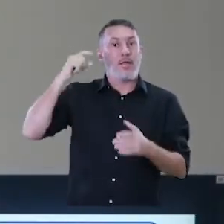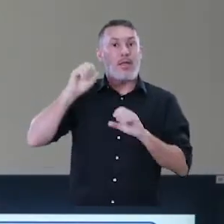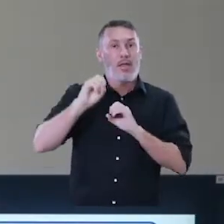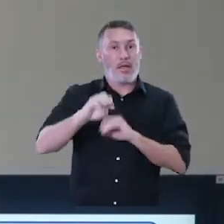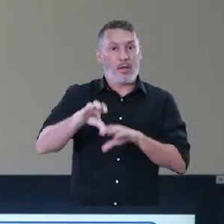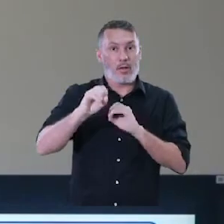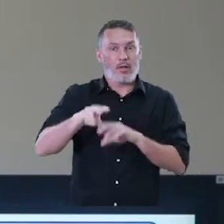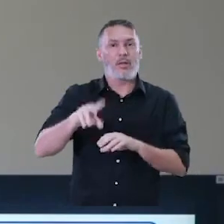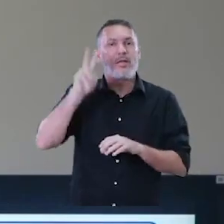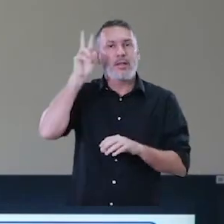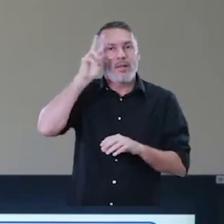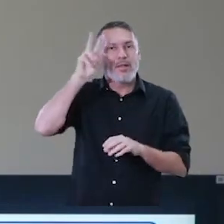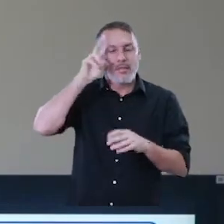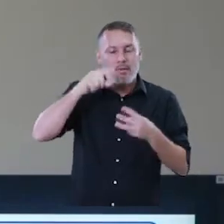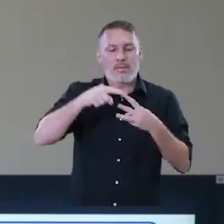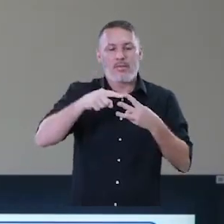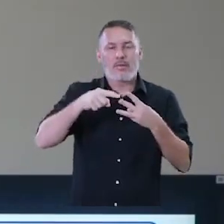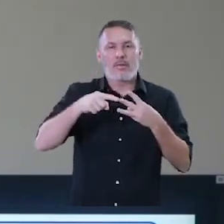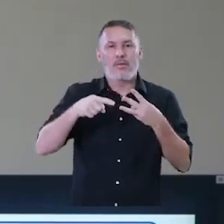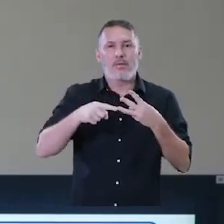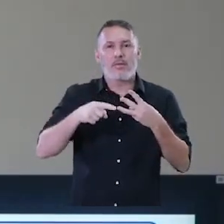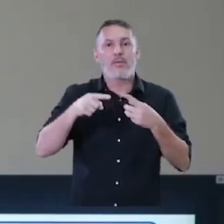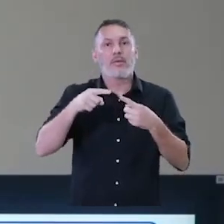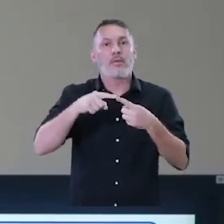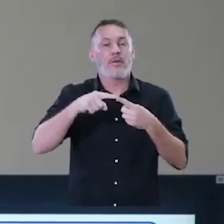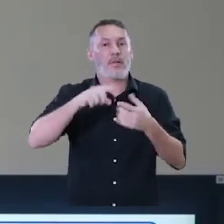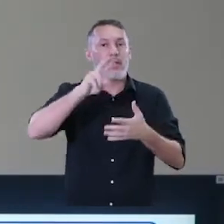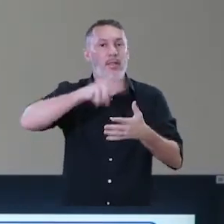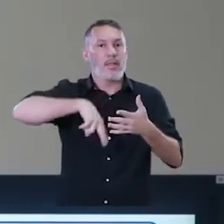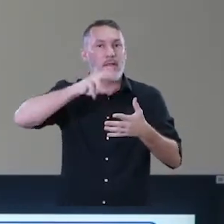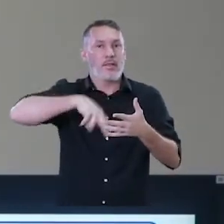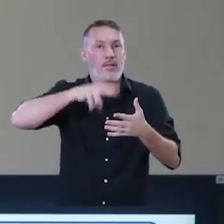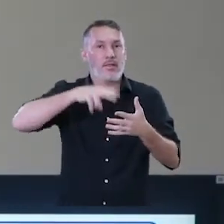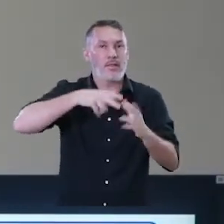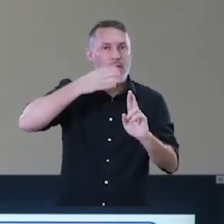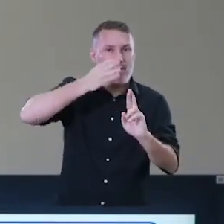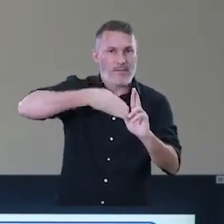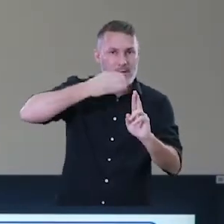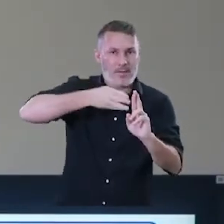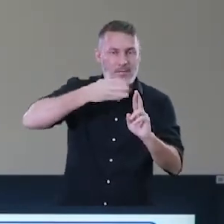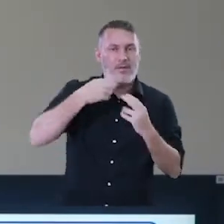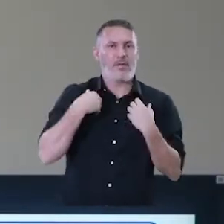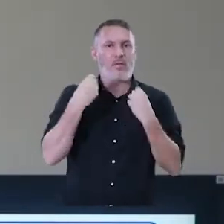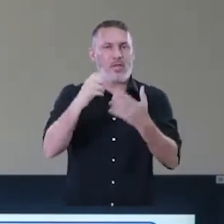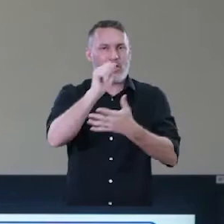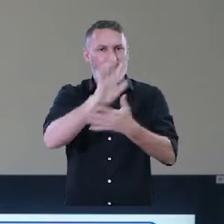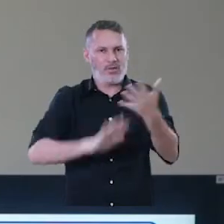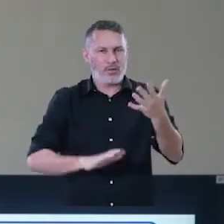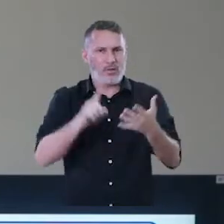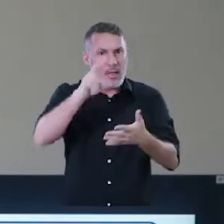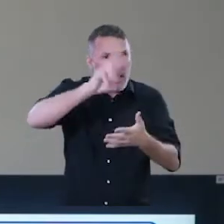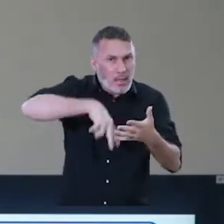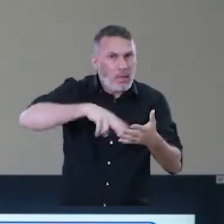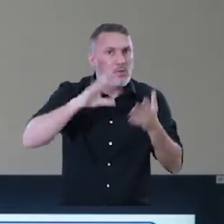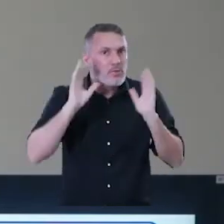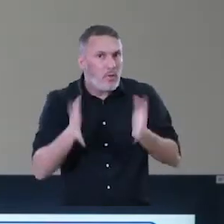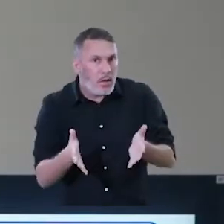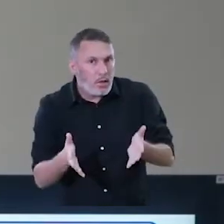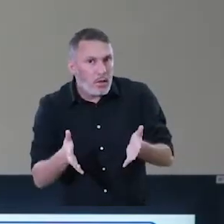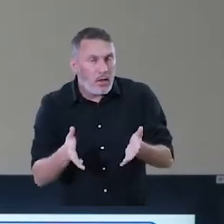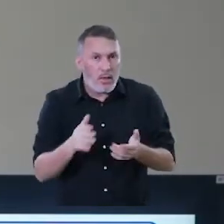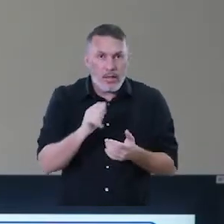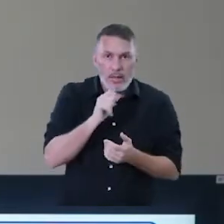vocês esses elementos aqui. Falamos sobre a leitura da coletânea. Até deixei uma atividade. E aí, realizaram? Fizeram aquela